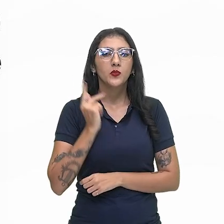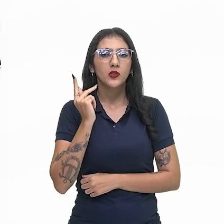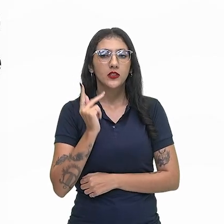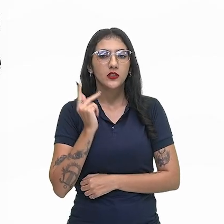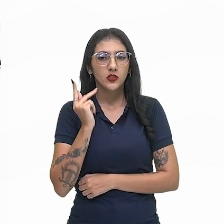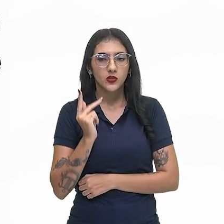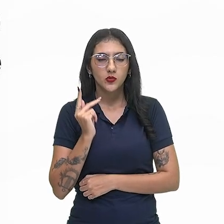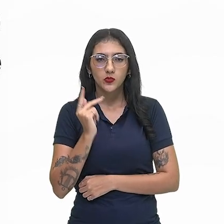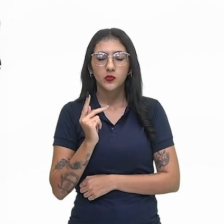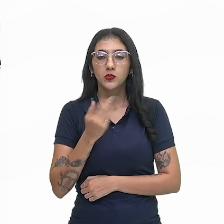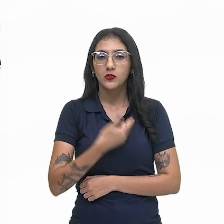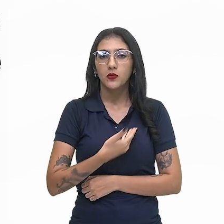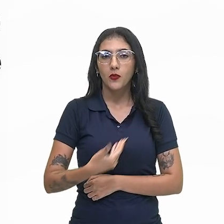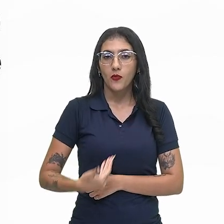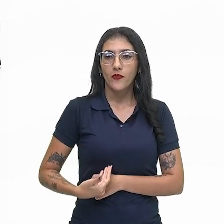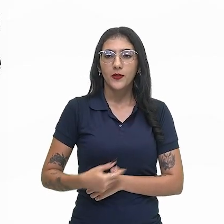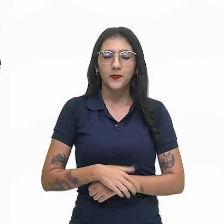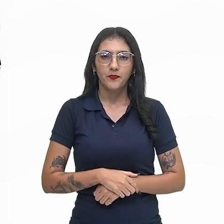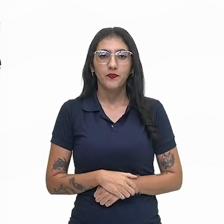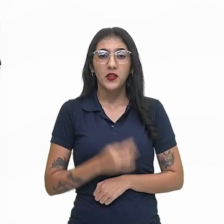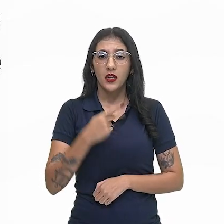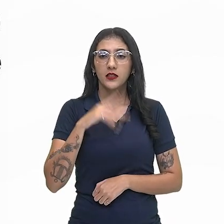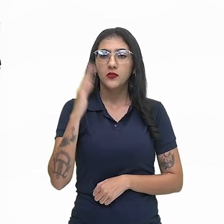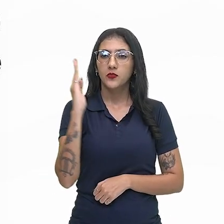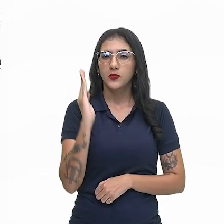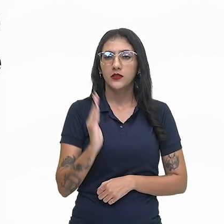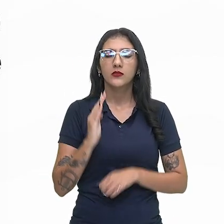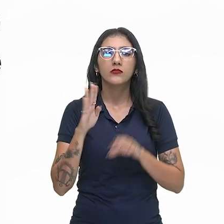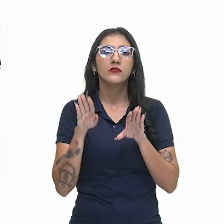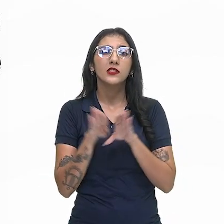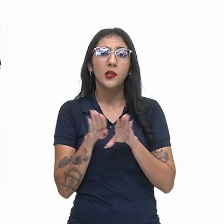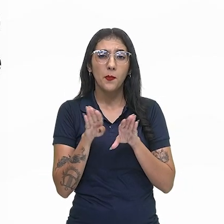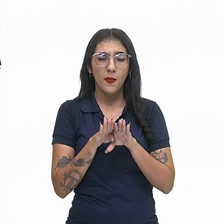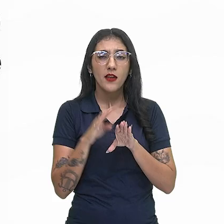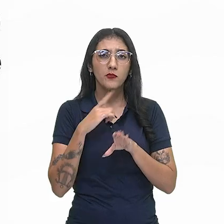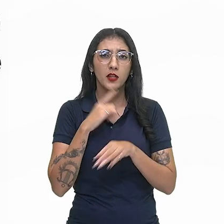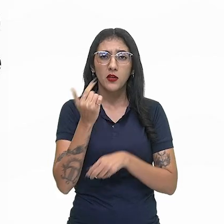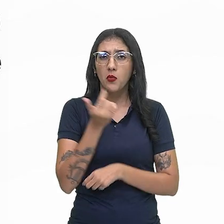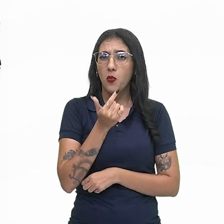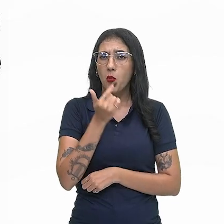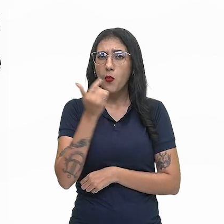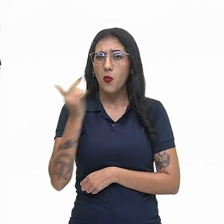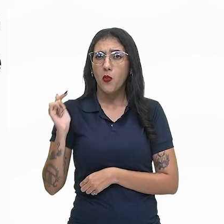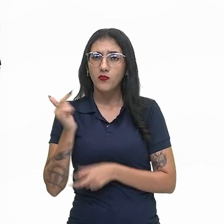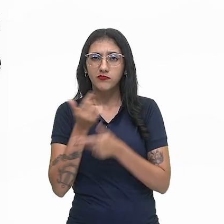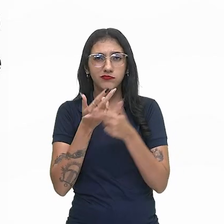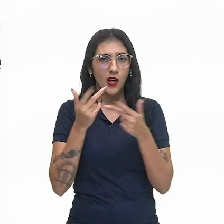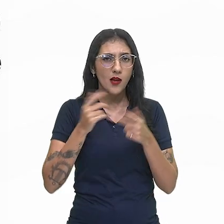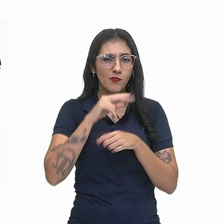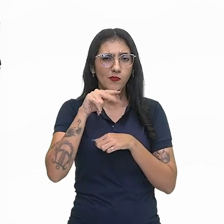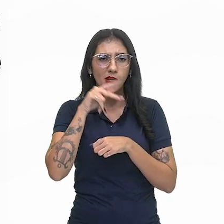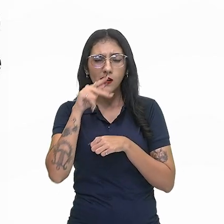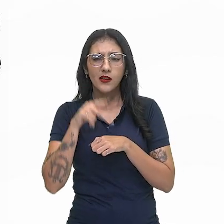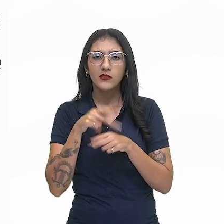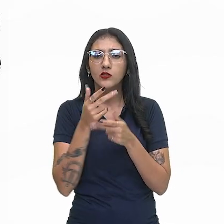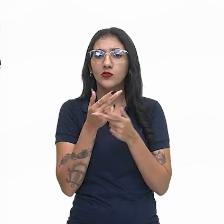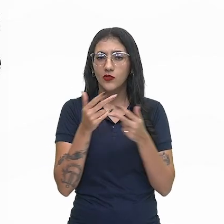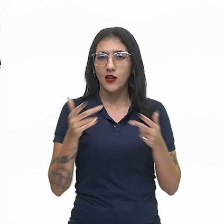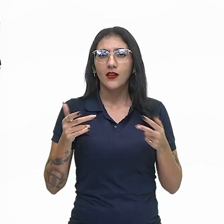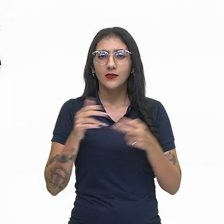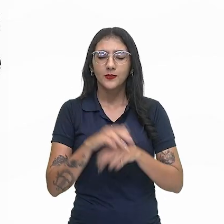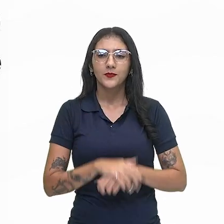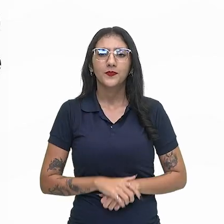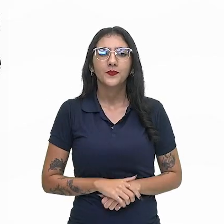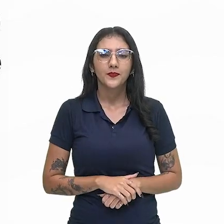de governo, não só no Brasil, mas que existe também em outros lugares do nosso mundo